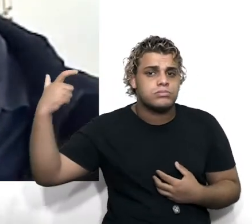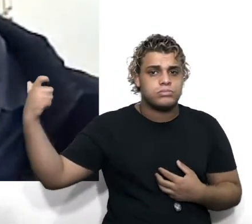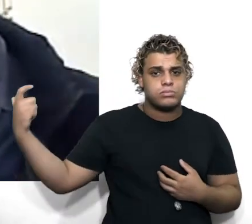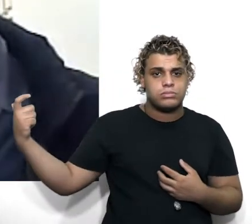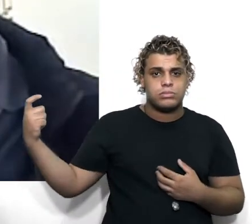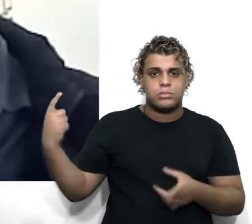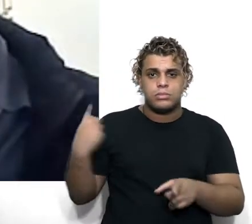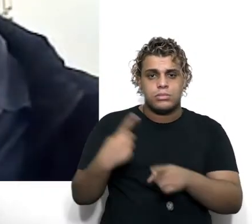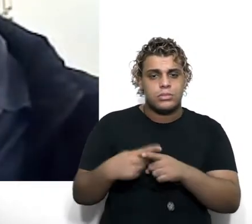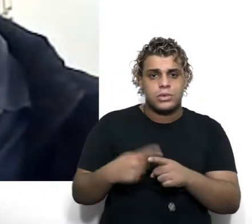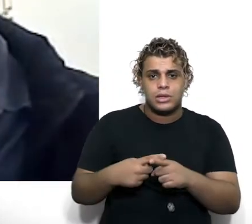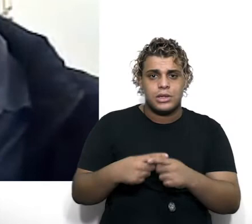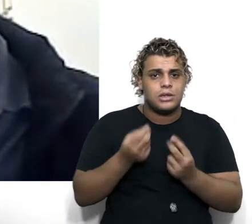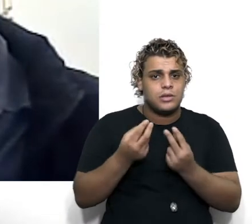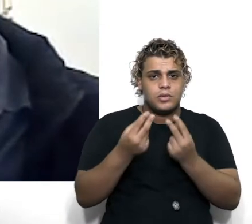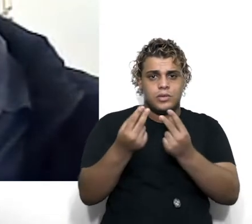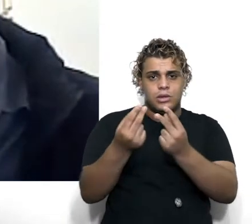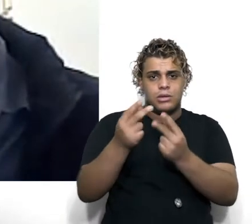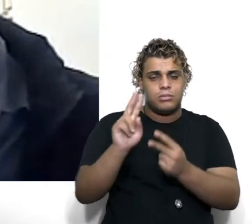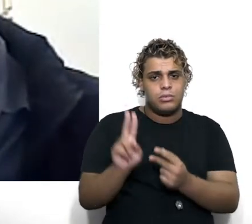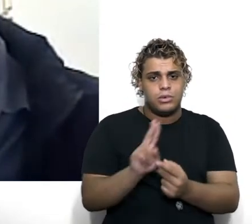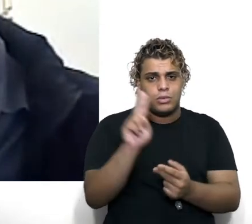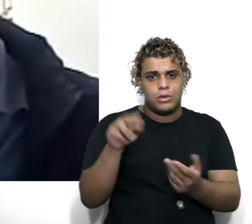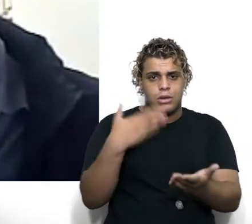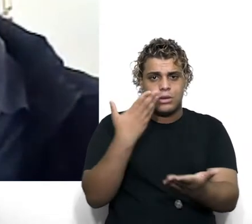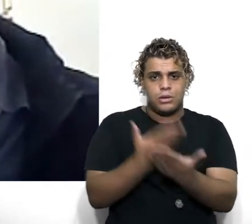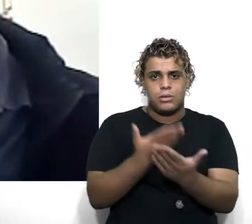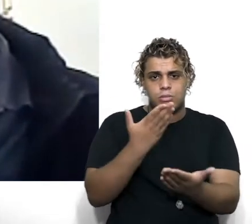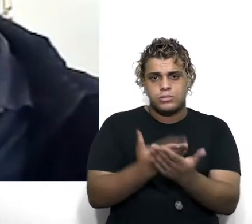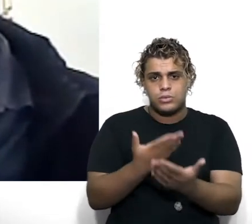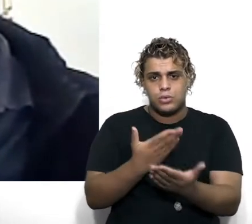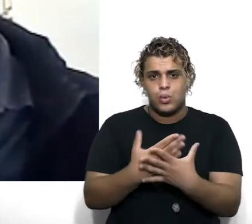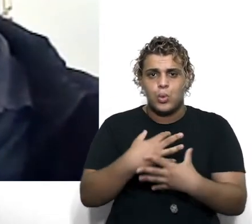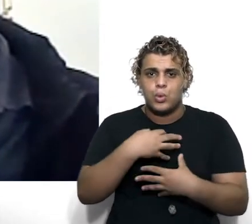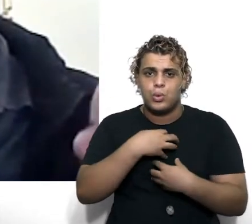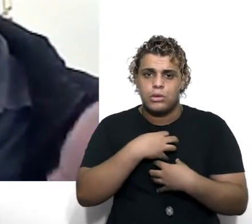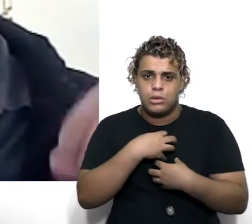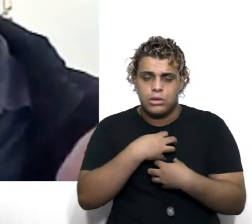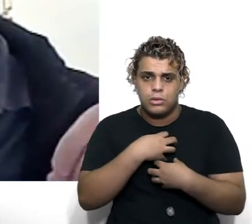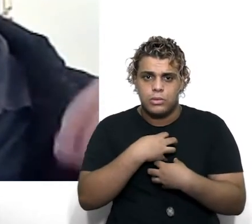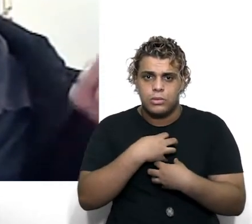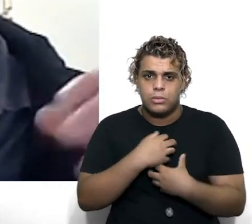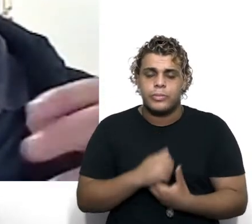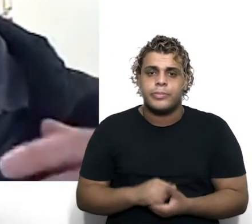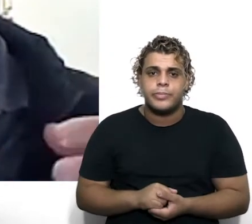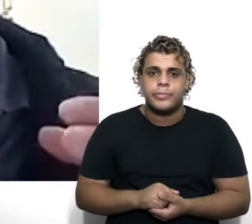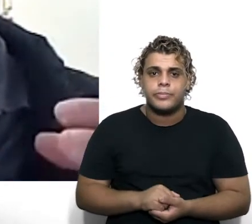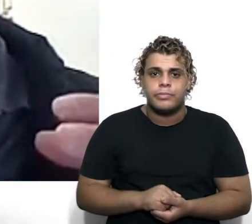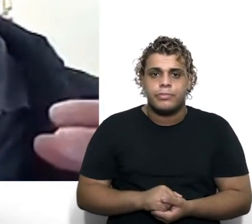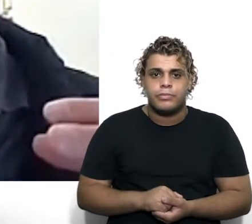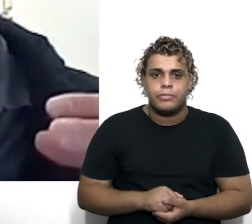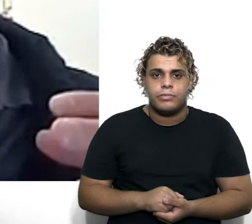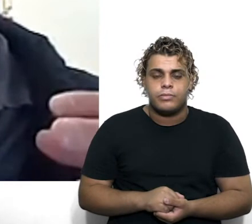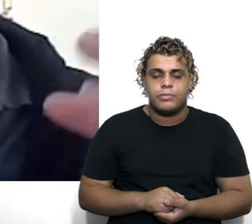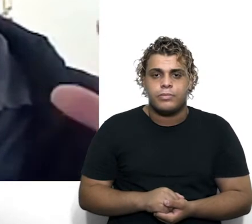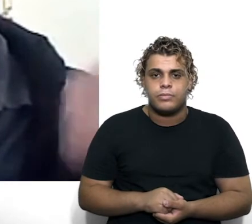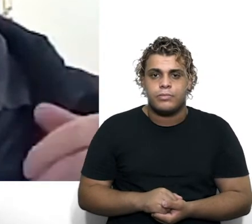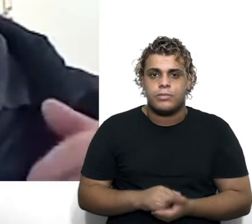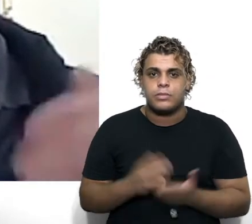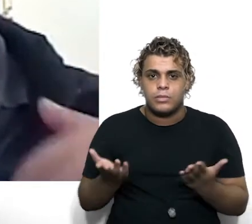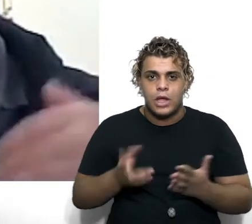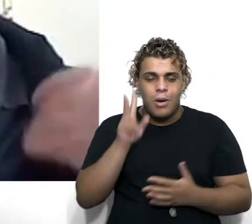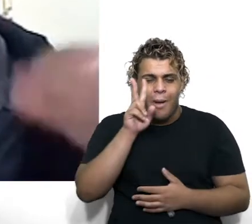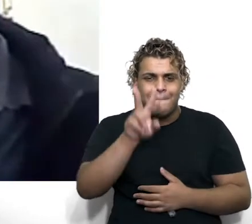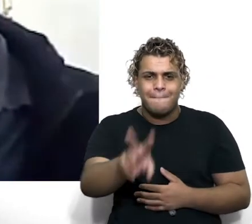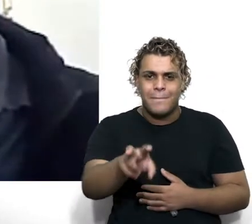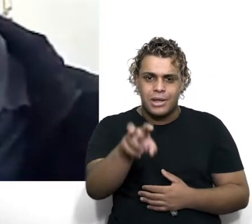mundo do sentido. Sempre fui do mundo do sentido. Ou seja, da ideia do pensamento, da ideia